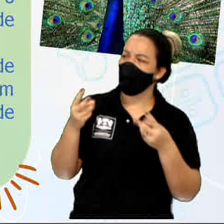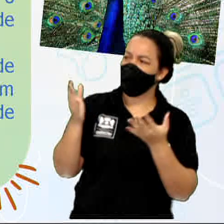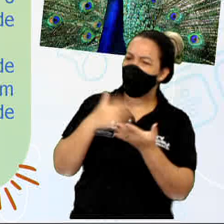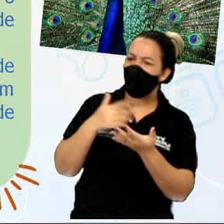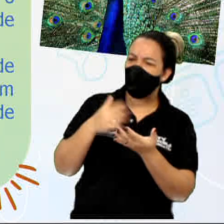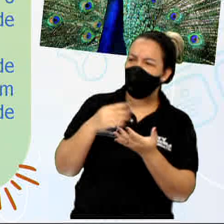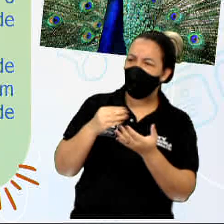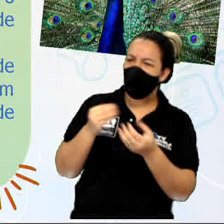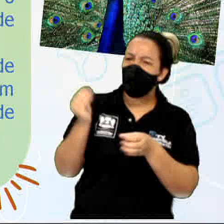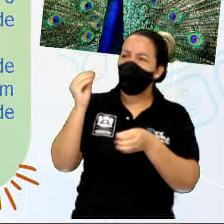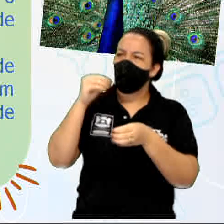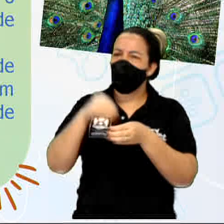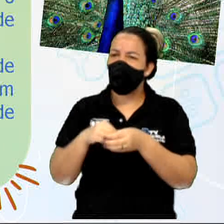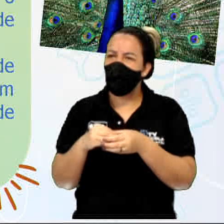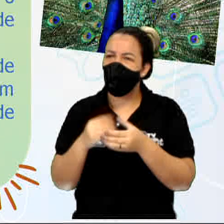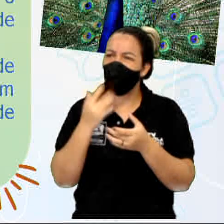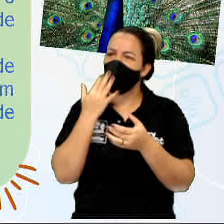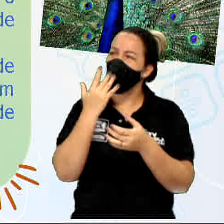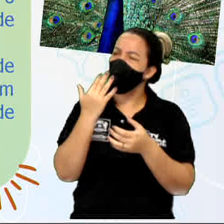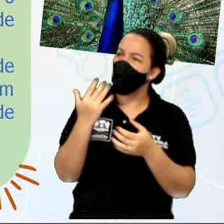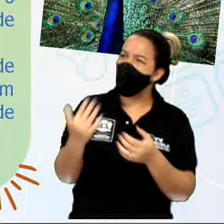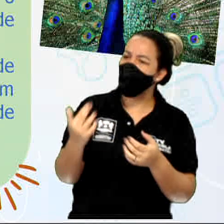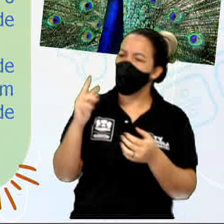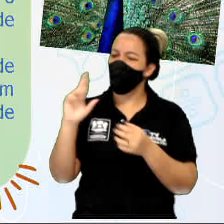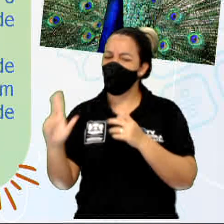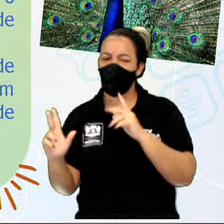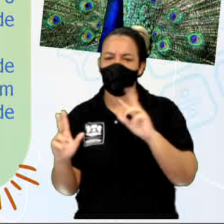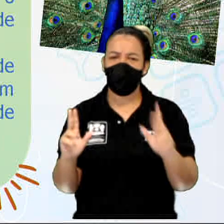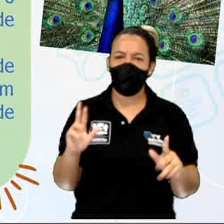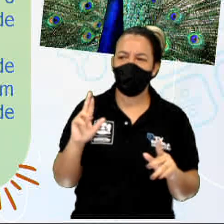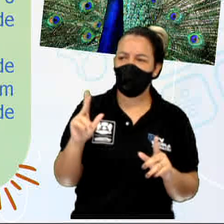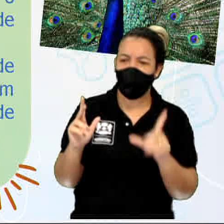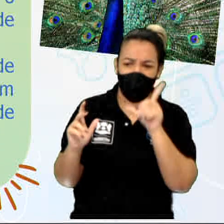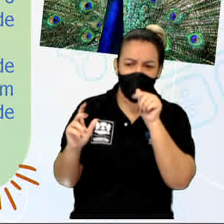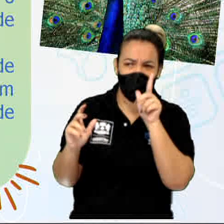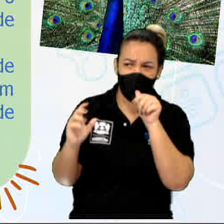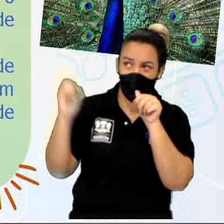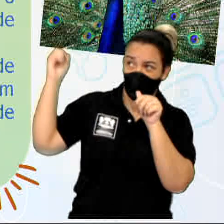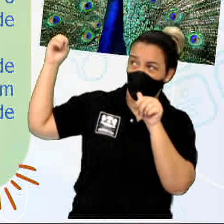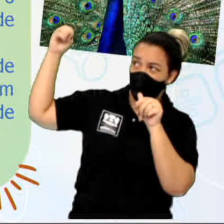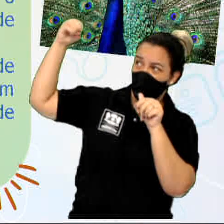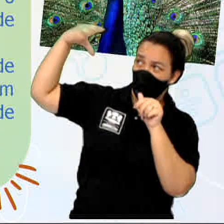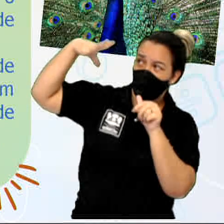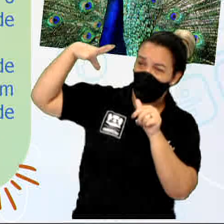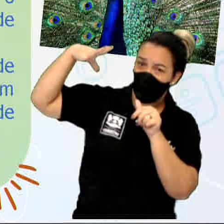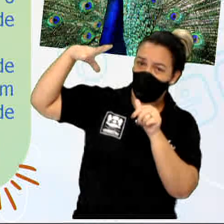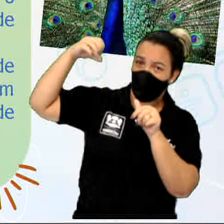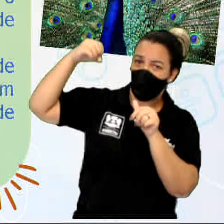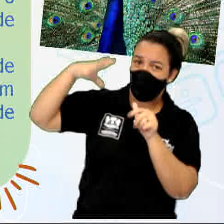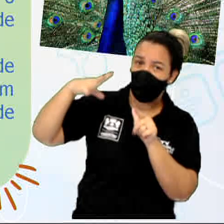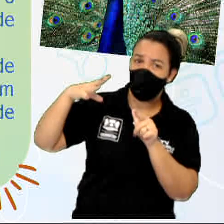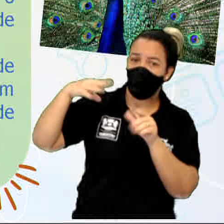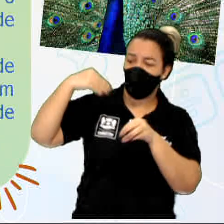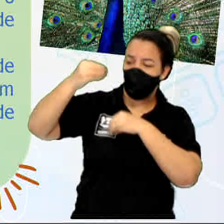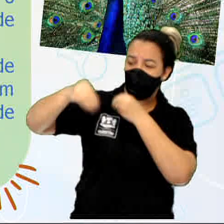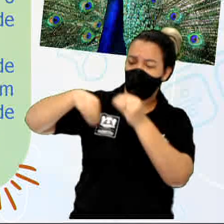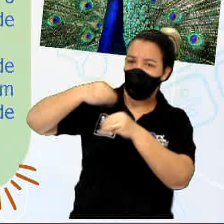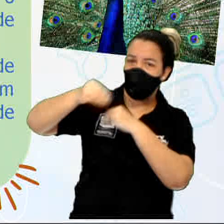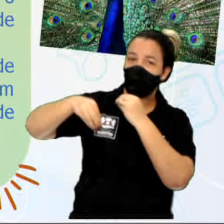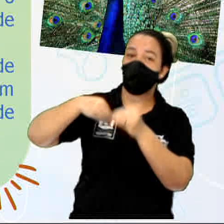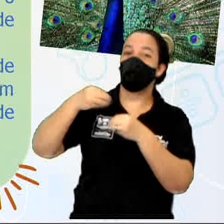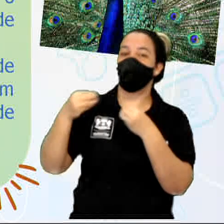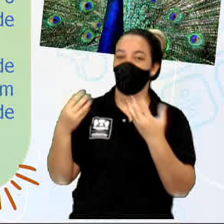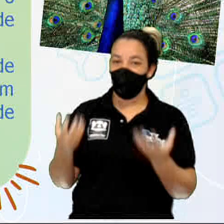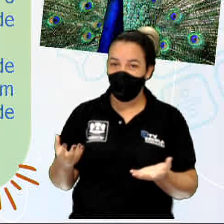há são minúsculas bolhas d'água em que a luz se fragmenta como em um prisma. O pavão é um arco-íris de plumas.